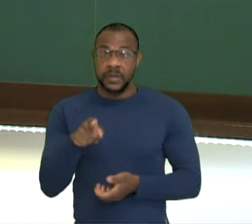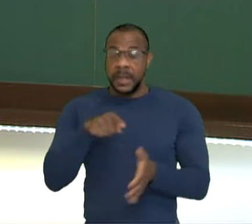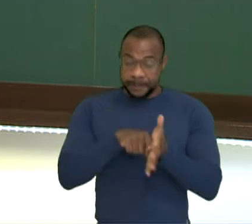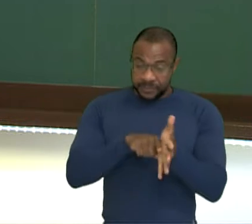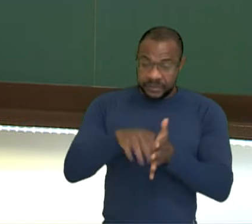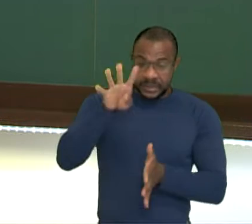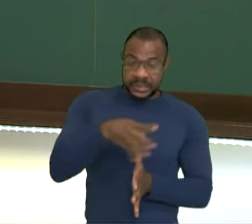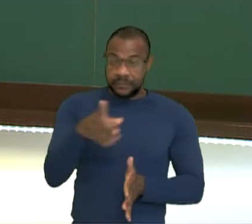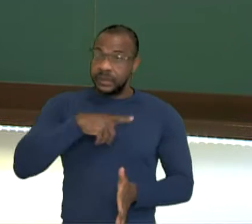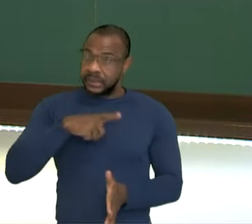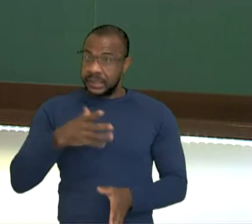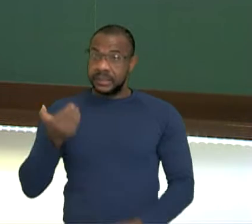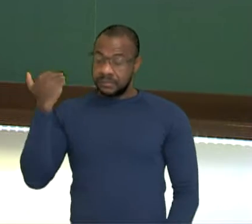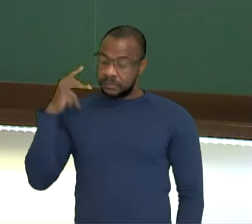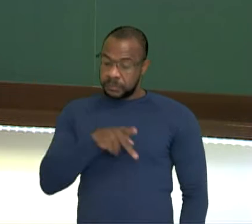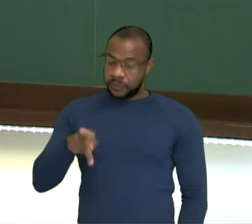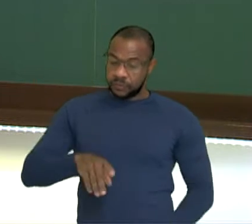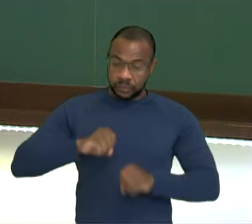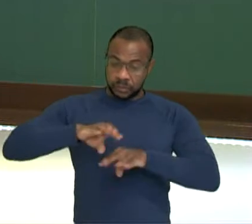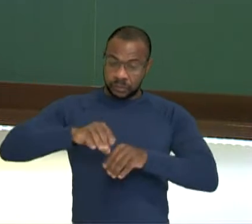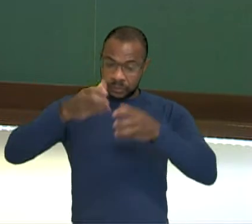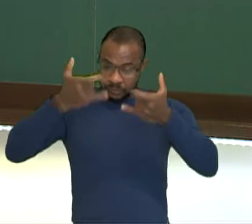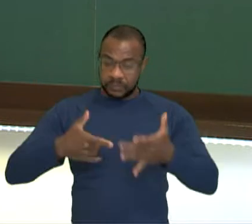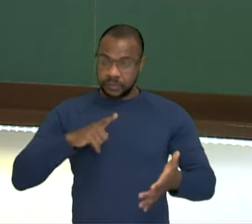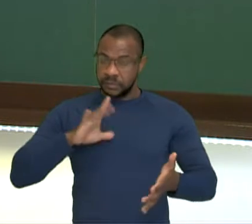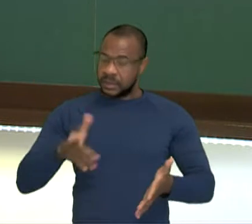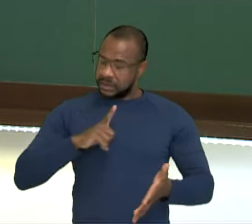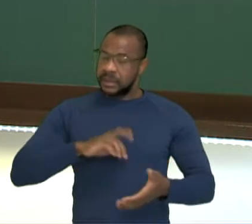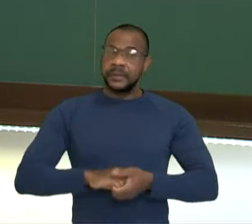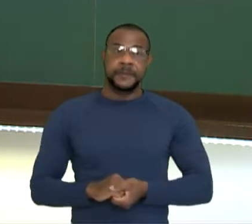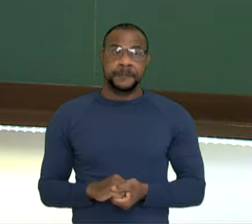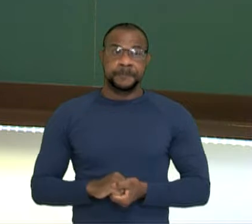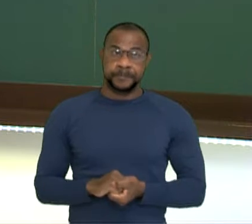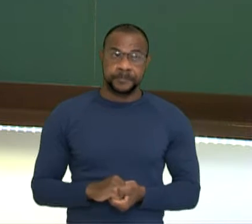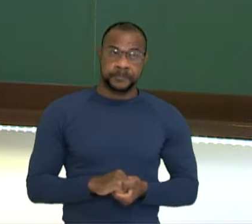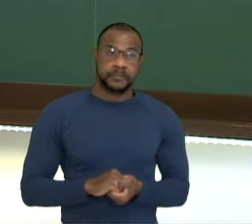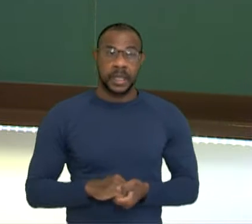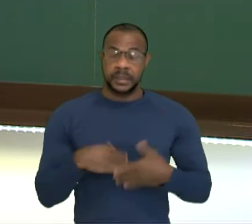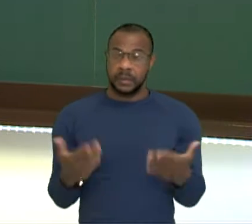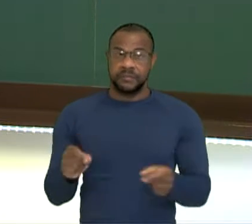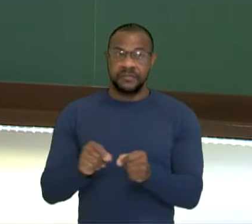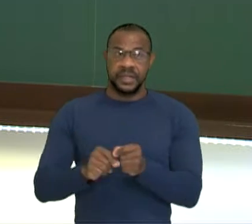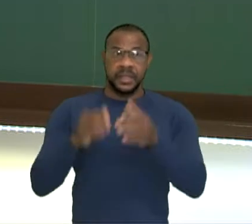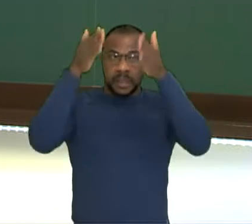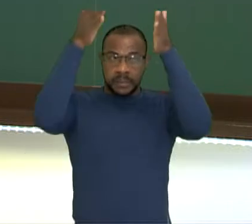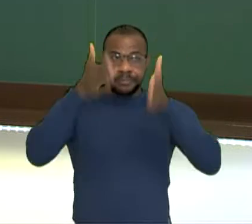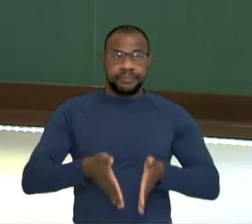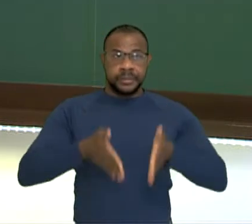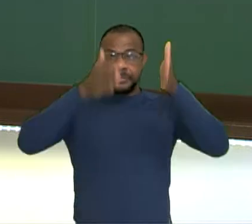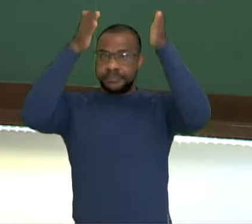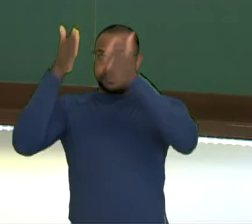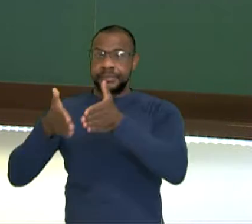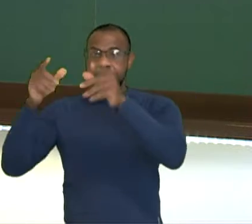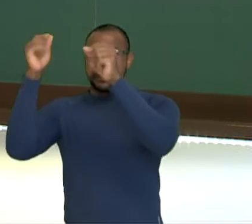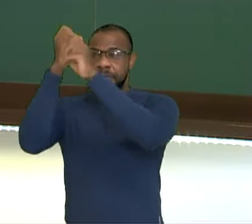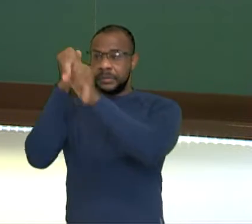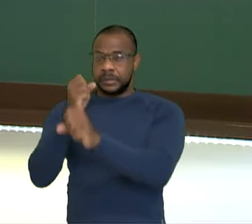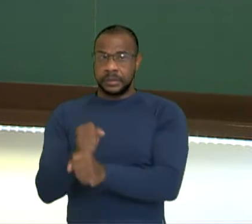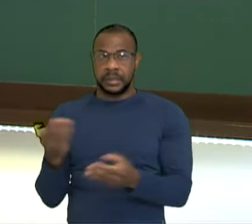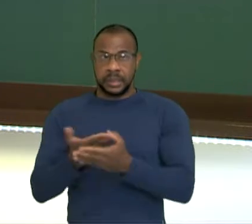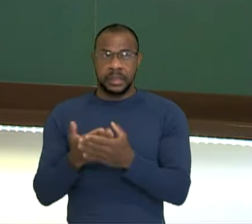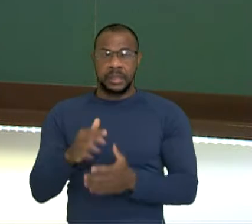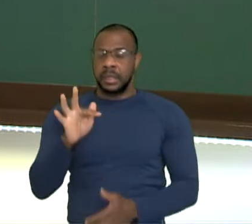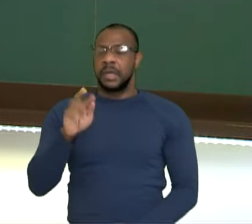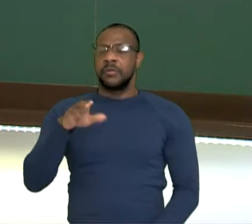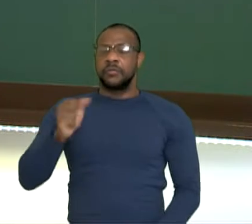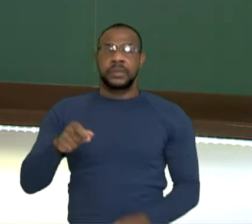naquela tabela que provavelmente você já tem no seu caderno. Aí eu vou fazer a resolução da função, que